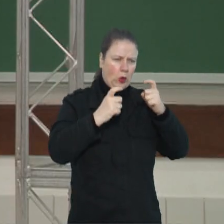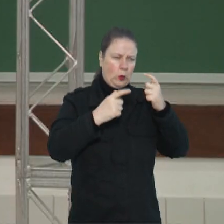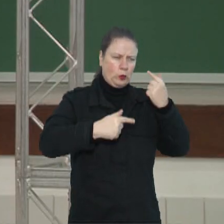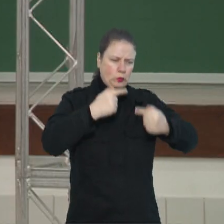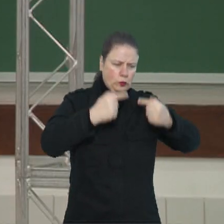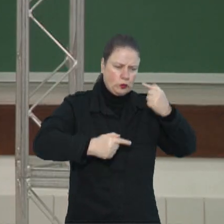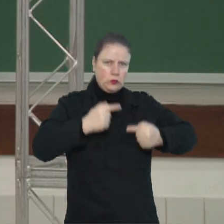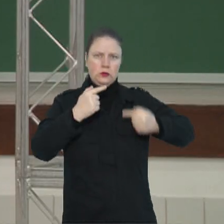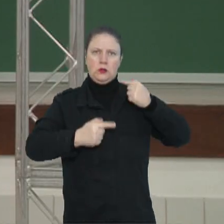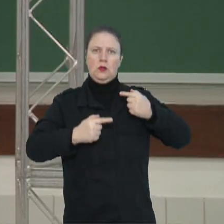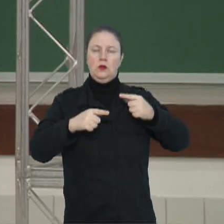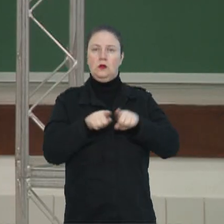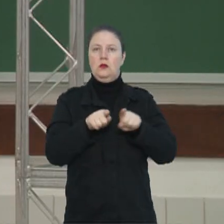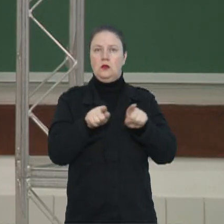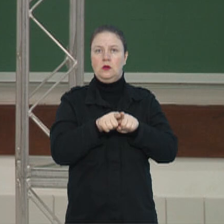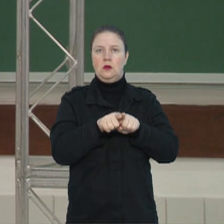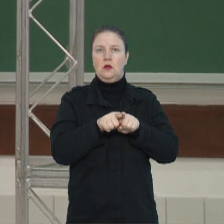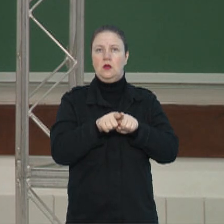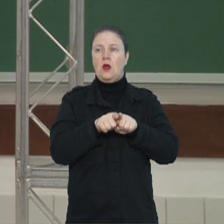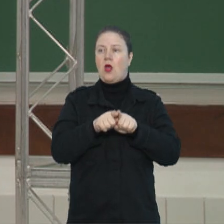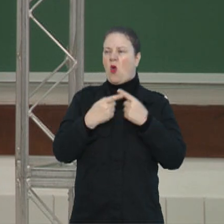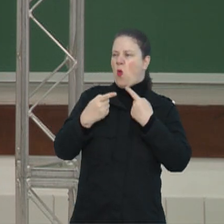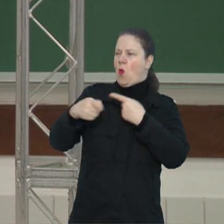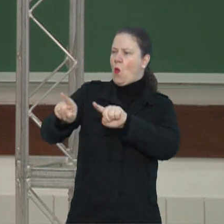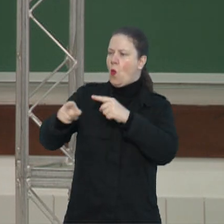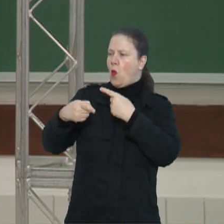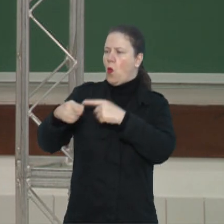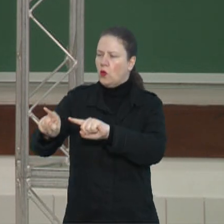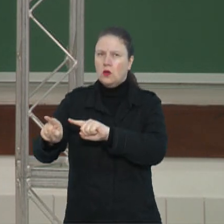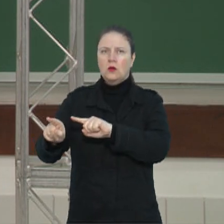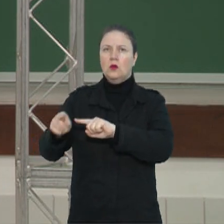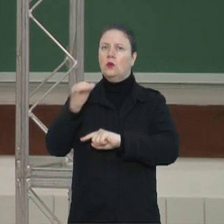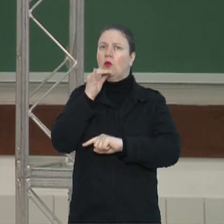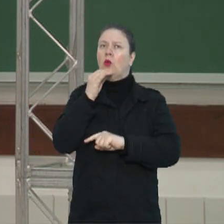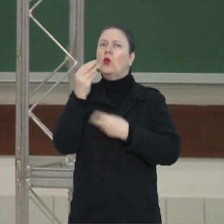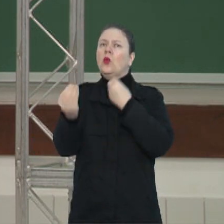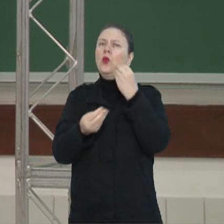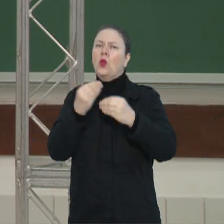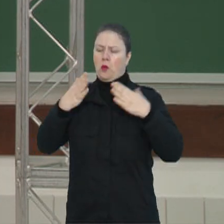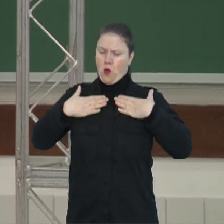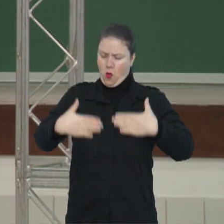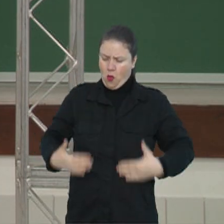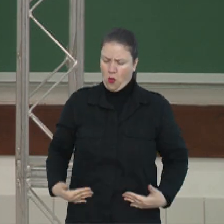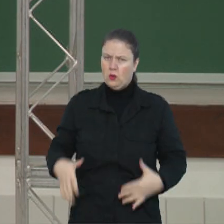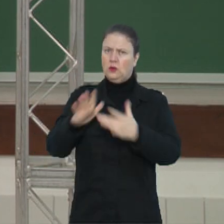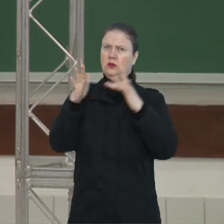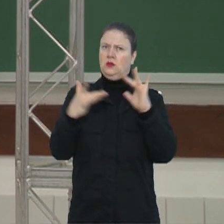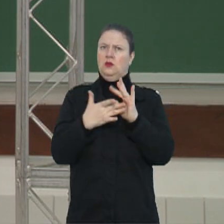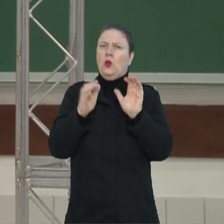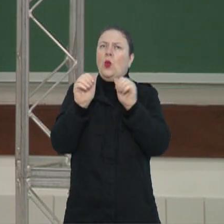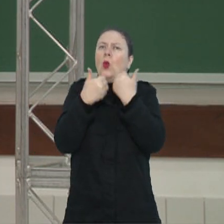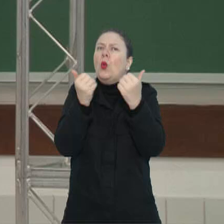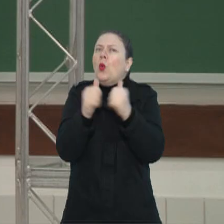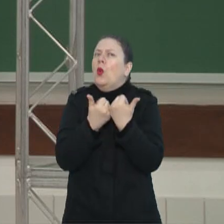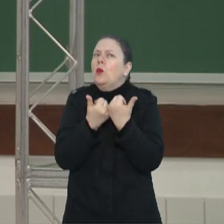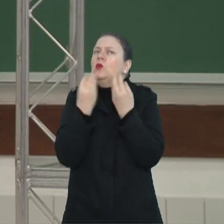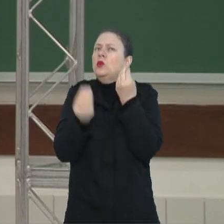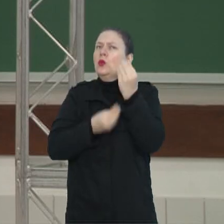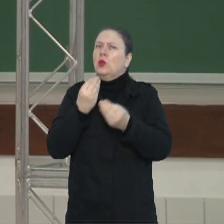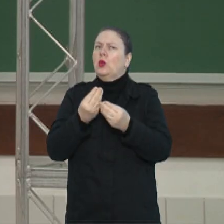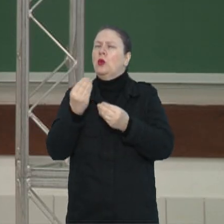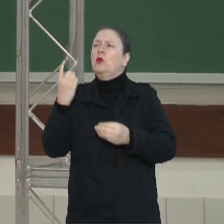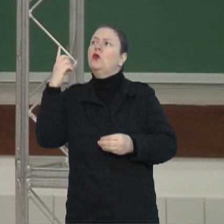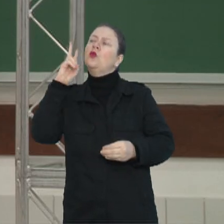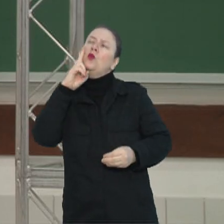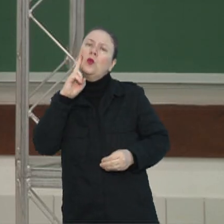De que vão atacar os cristãos de canibalismo, por exemplo, porque chamam o pão de corpo de Cristo e comem o pão. Chamam o vinho de sangue de Cristo